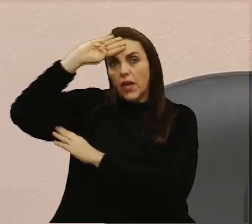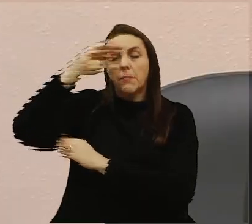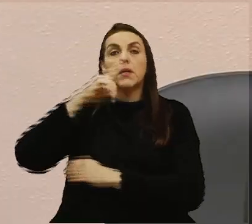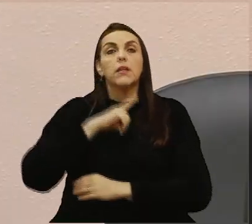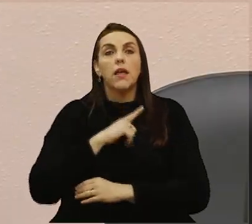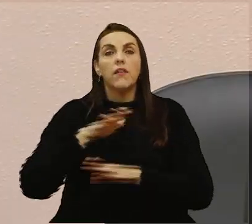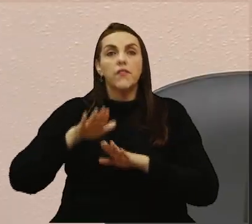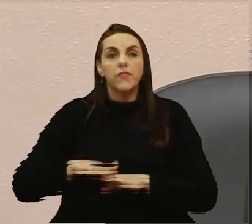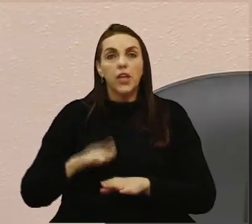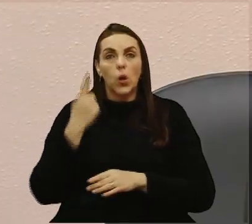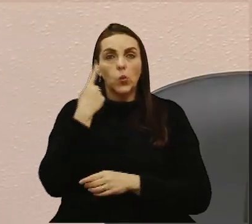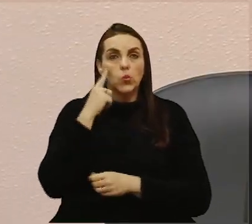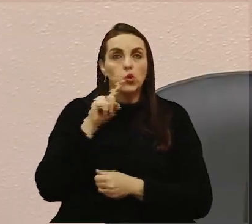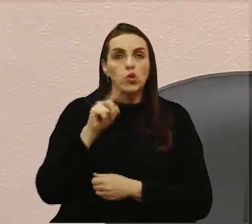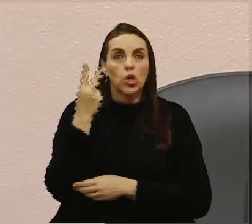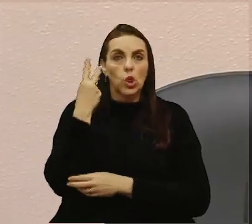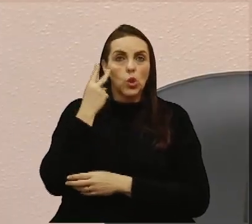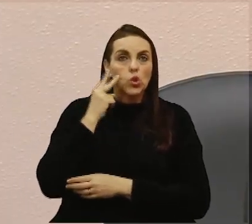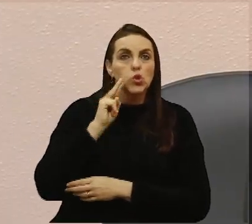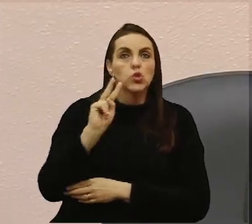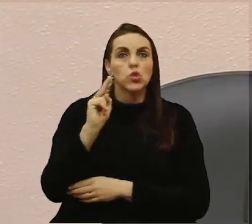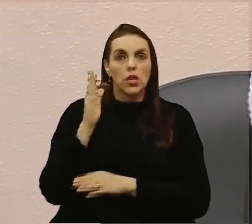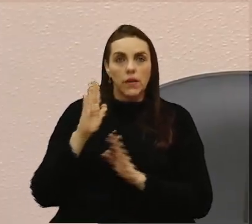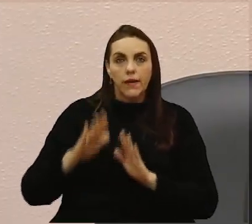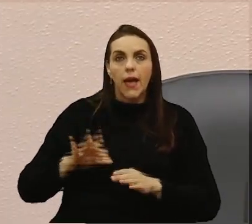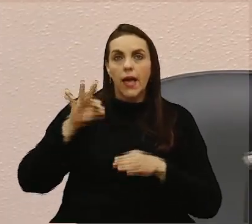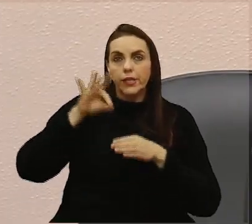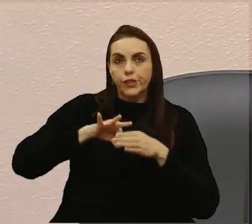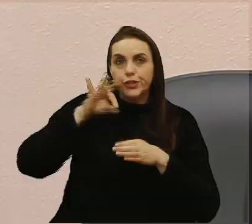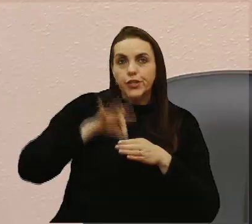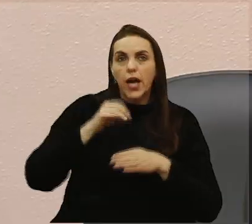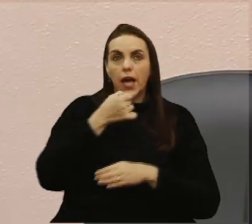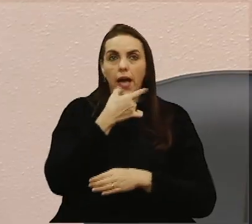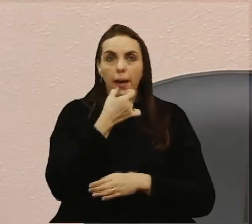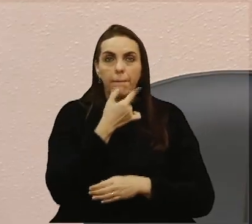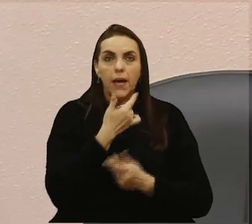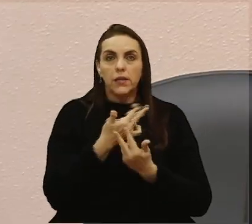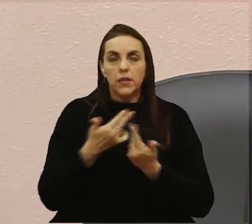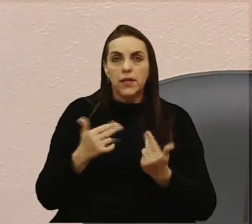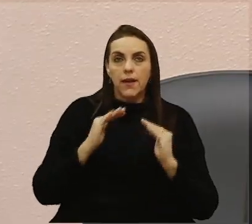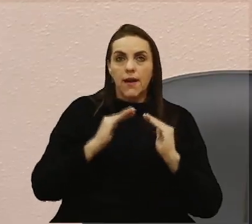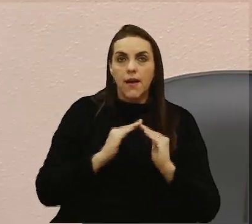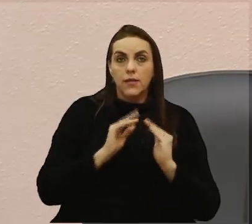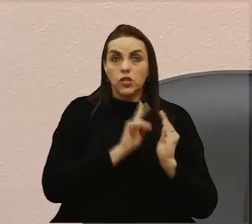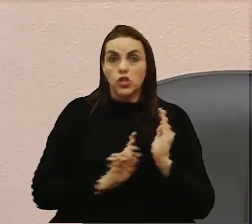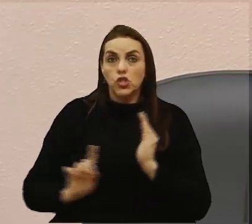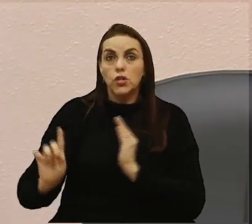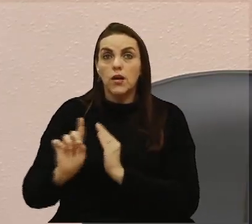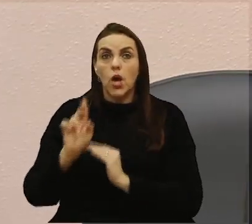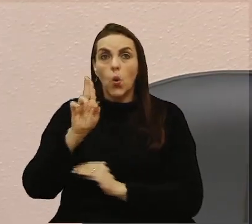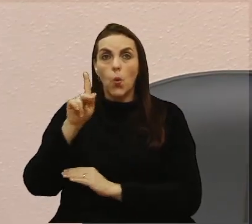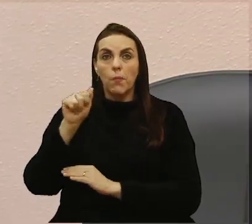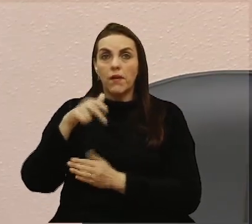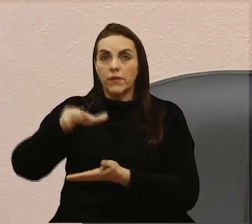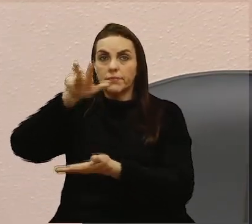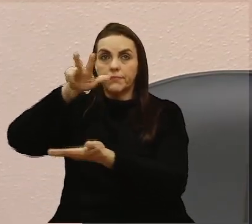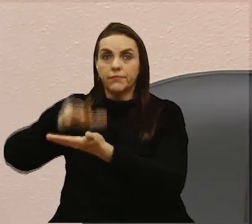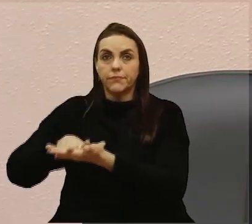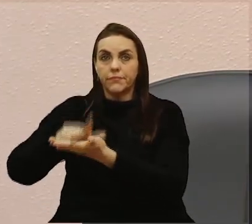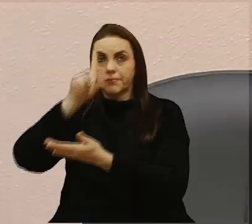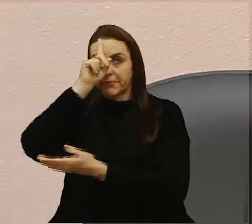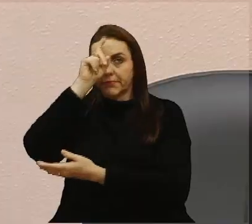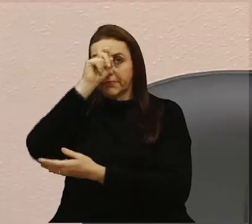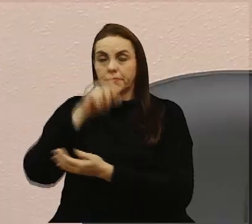segura um dia, segura dois, no chá, num outro medicamento. Quando chegar na UPA, vai ter que baixar o hospital.